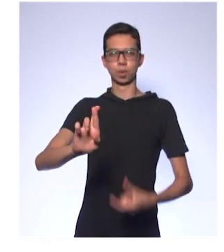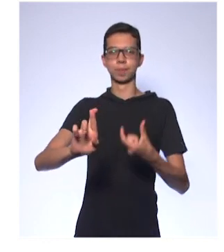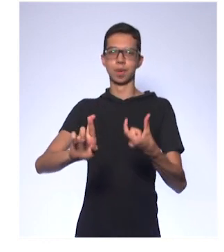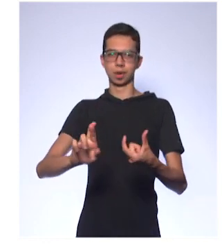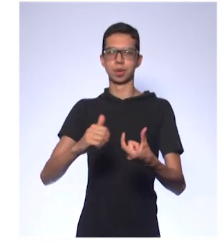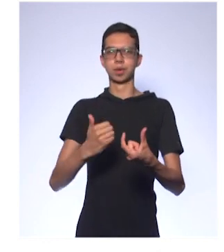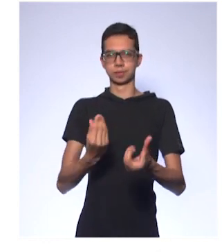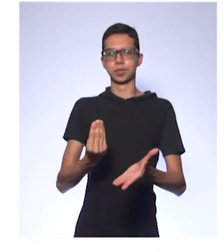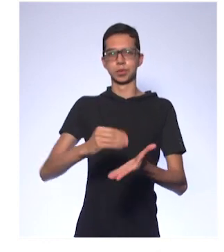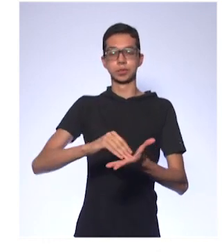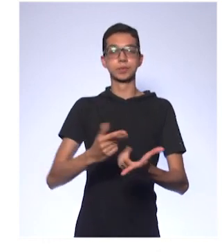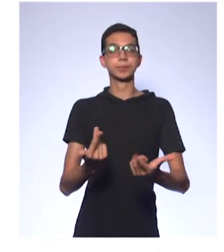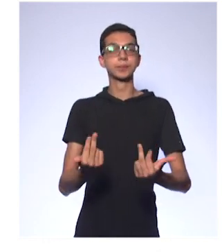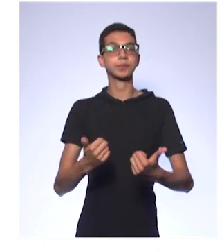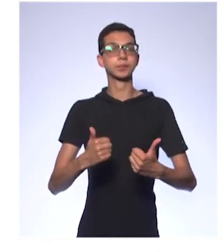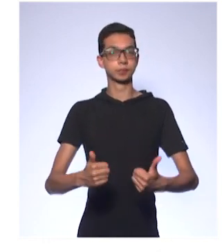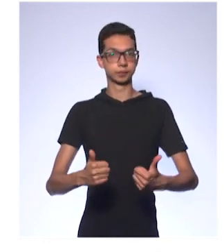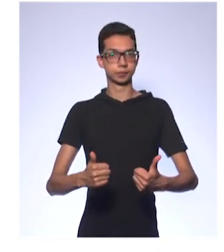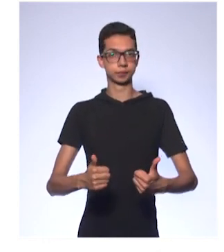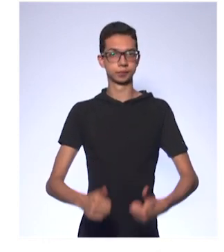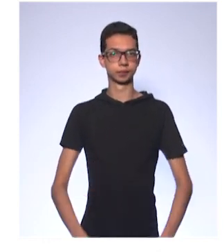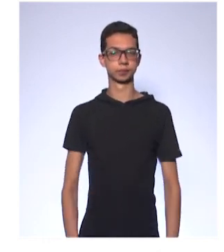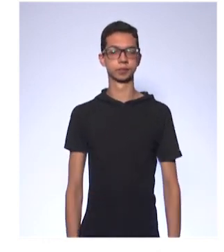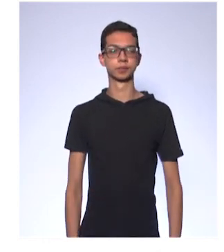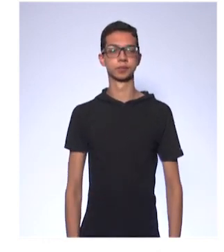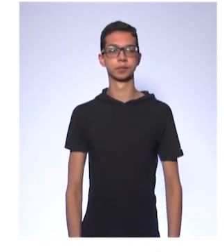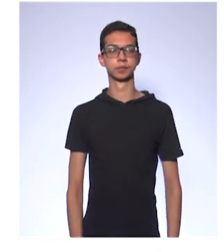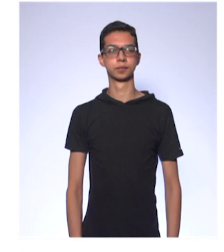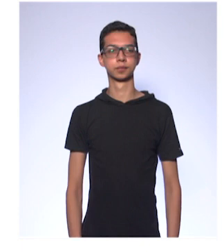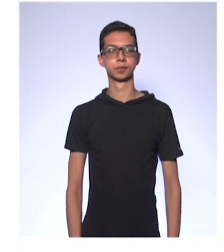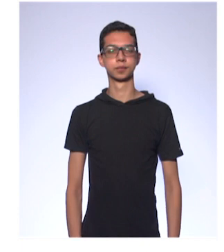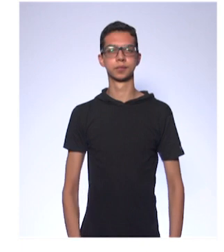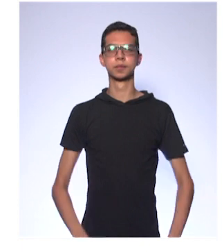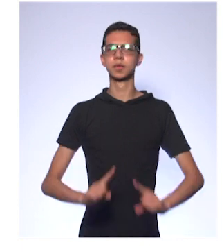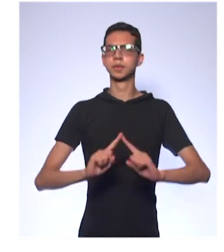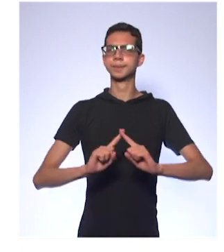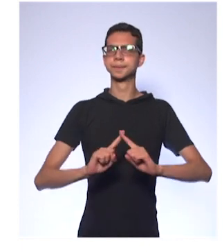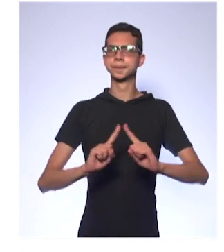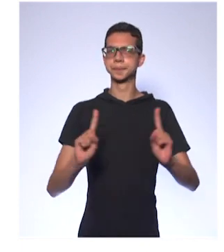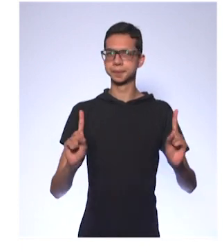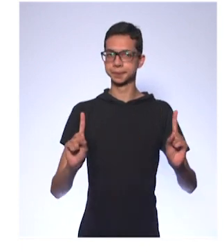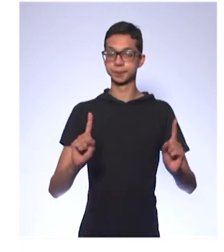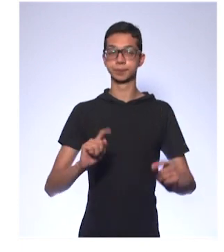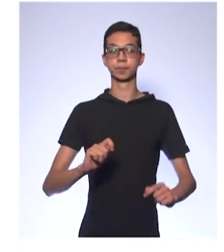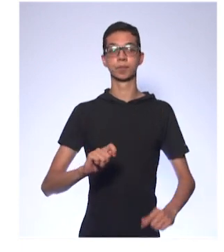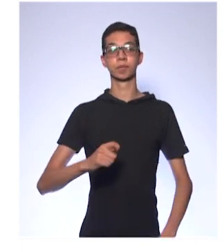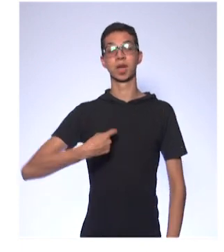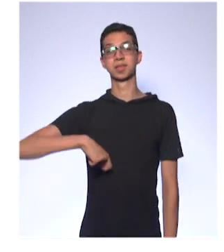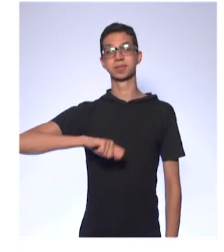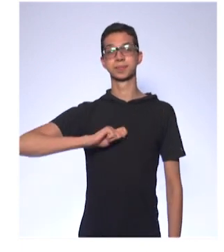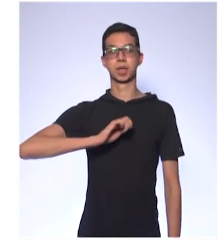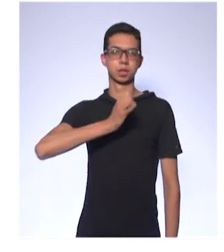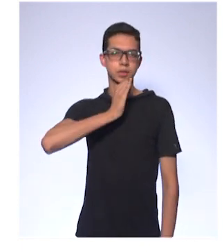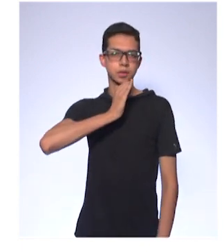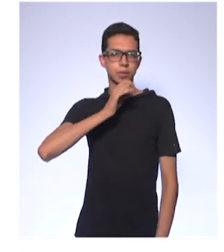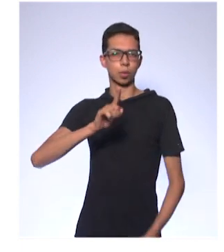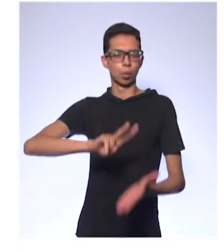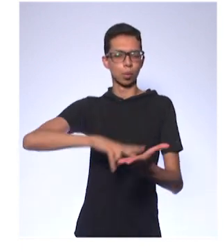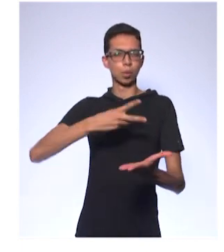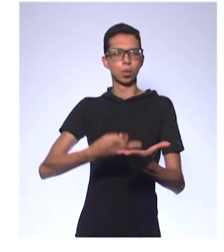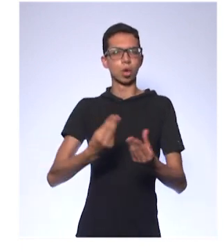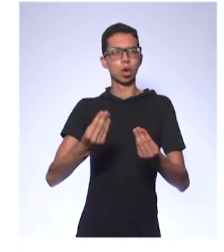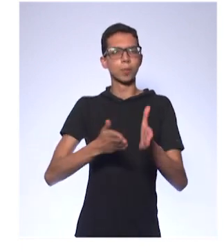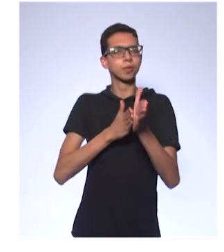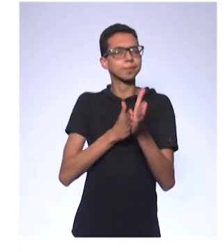do verbo pôr. Porém, no espanhol, se a gente for traduzir ao